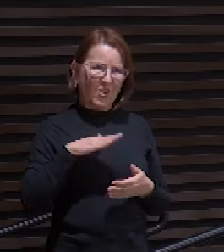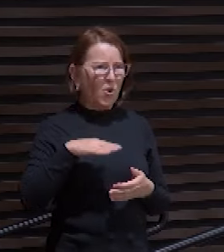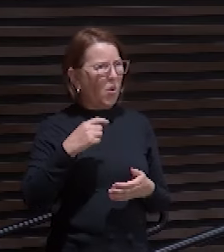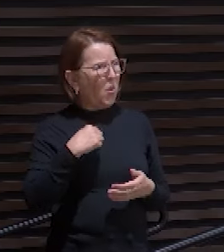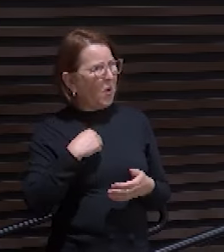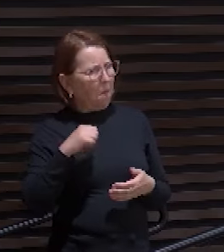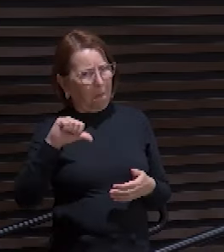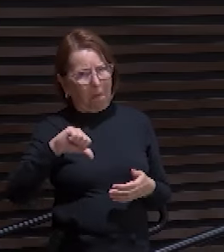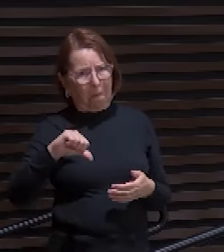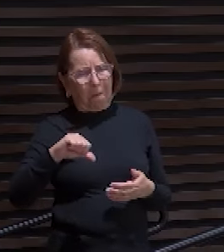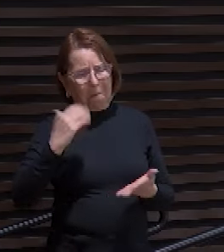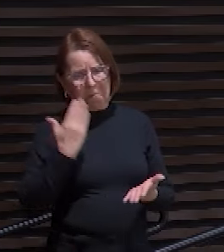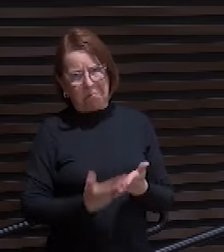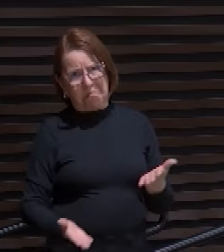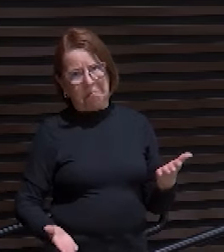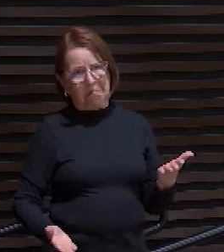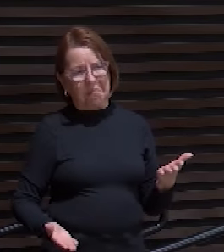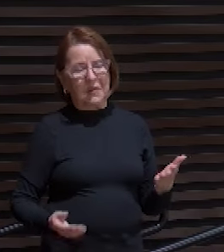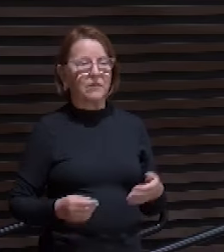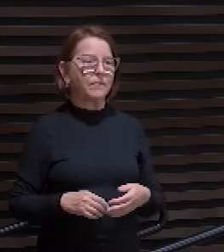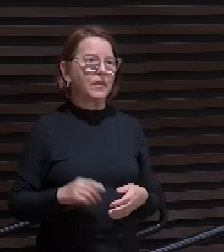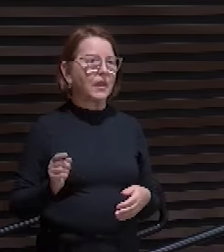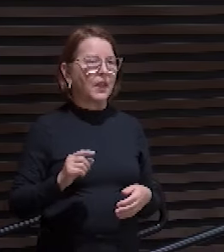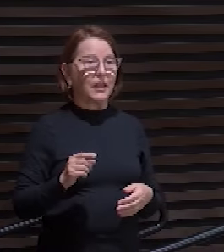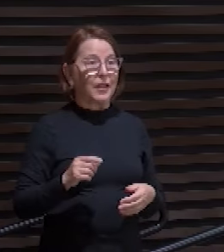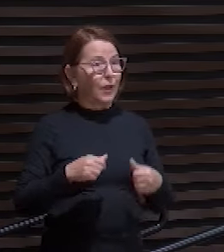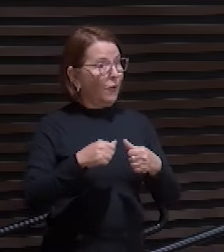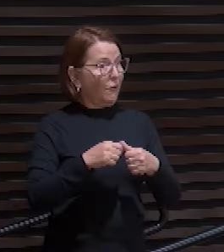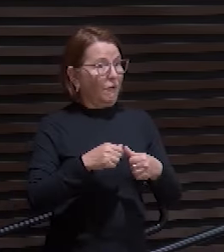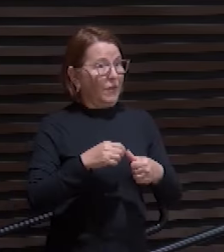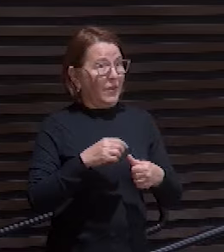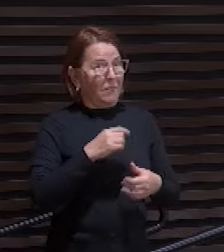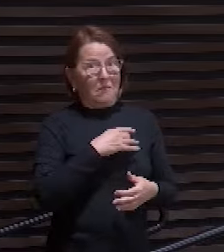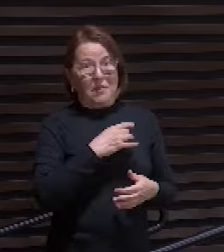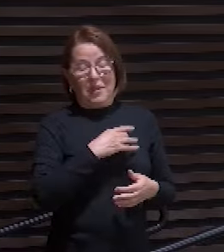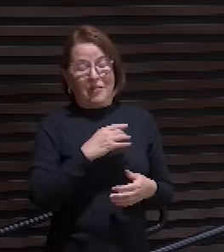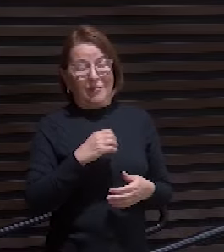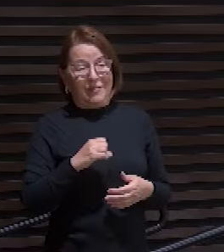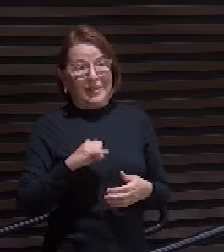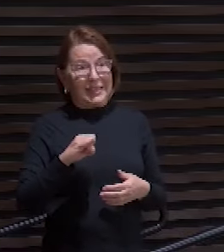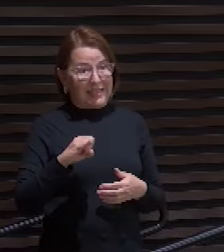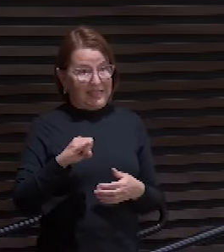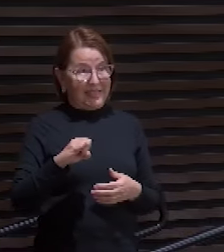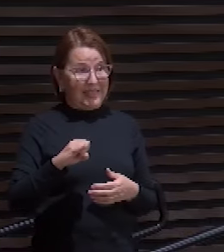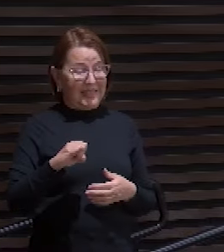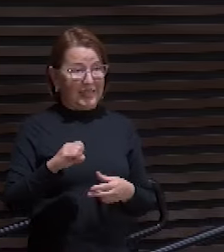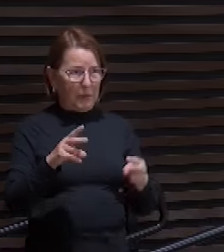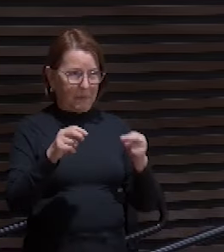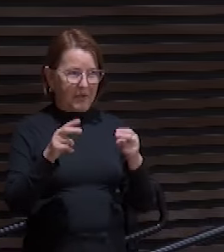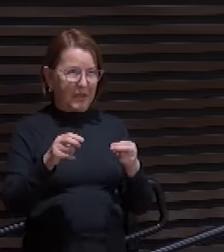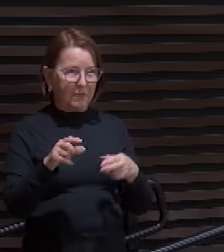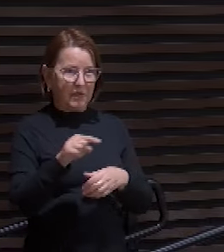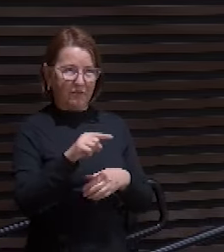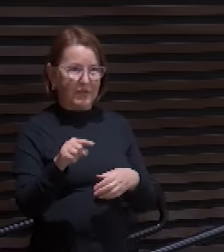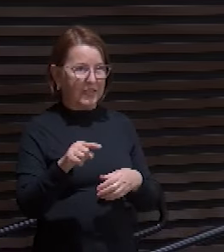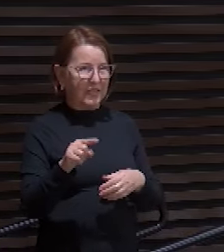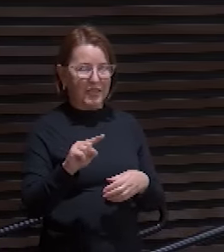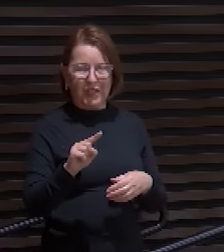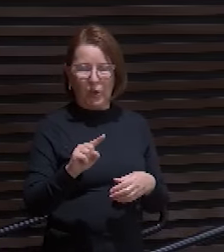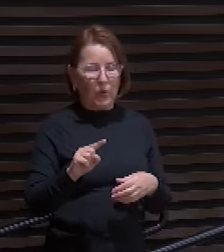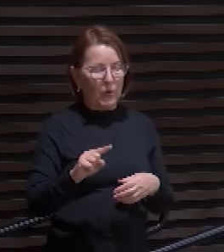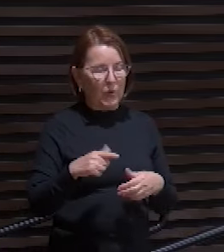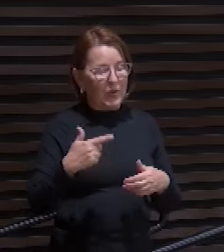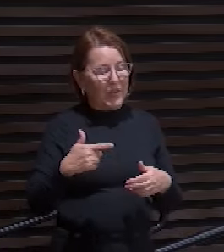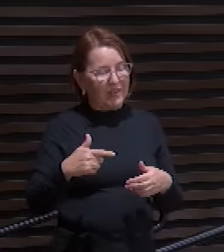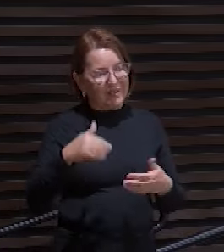reprovado? E não fique apavorado se você chegar à conclusão de que você não está na fé e